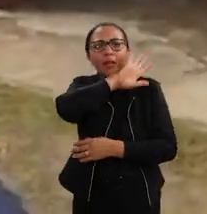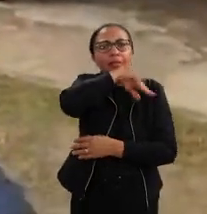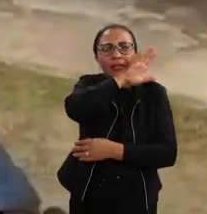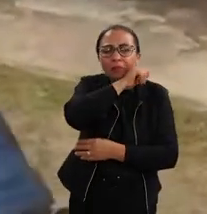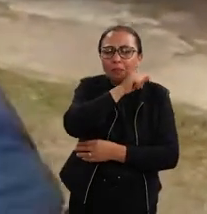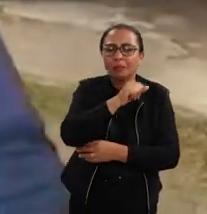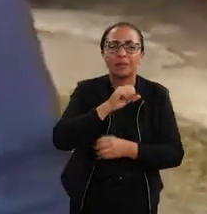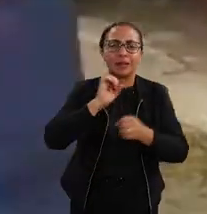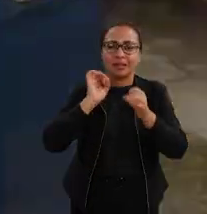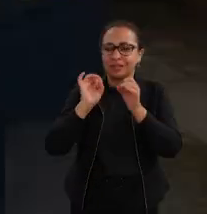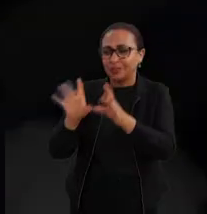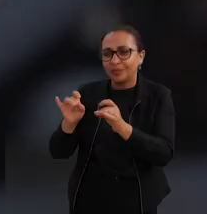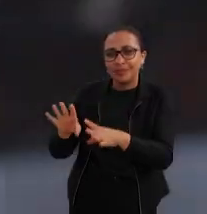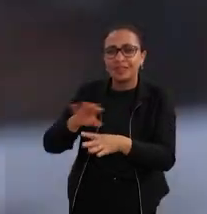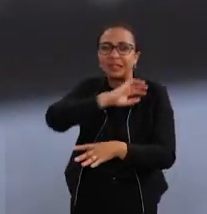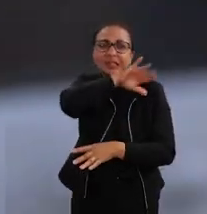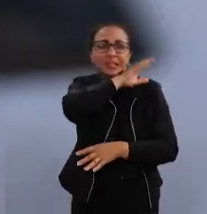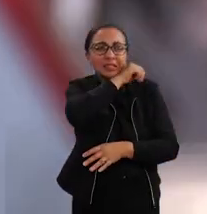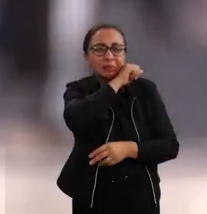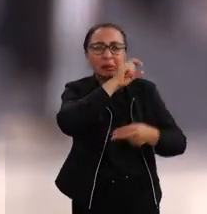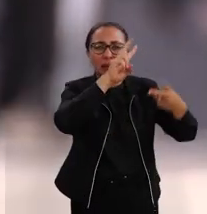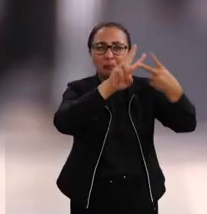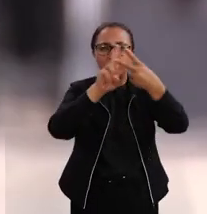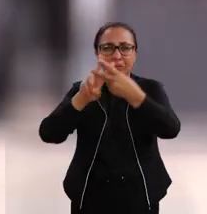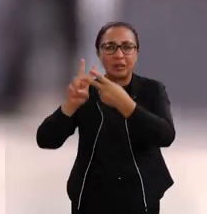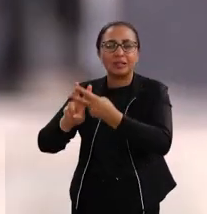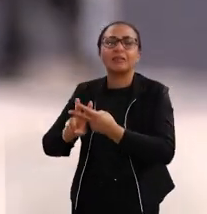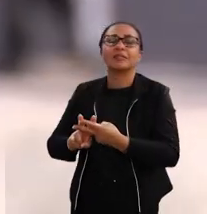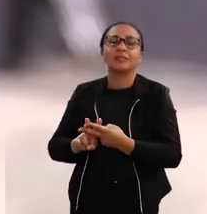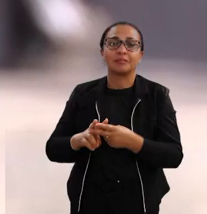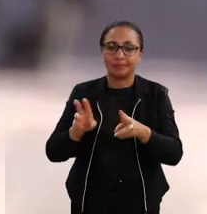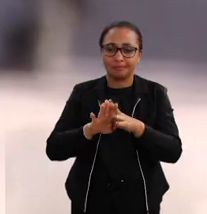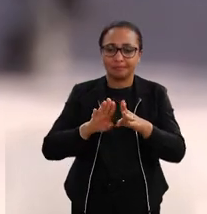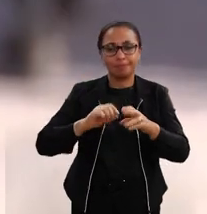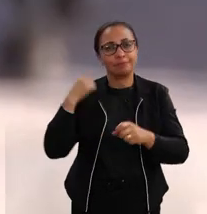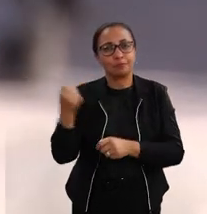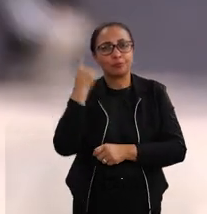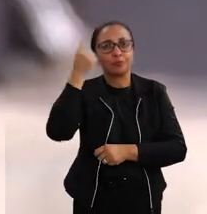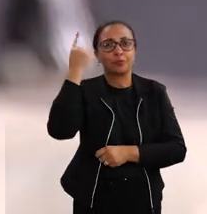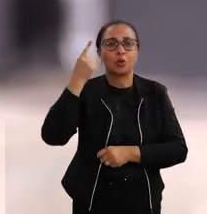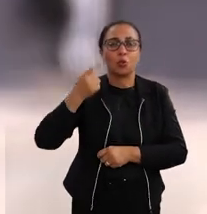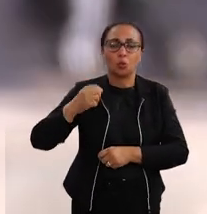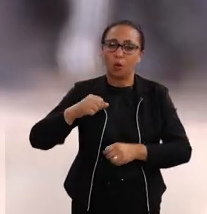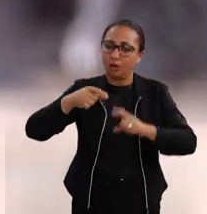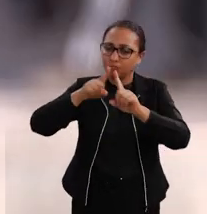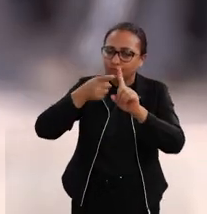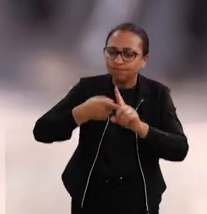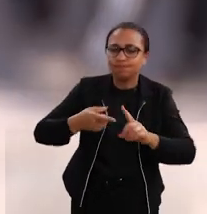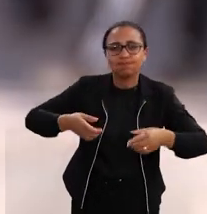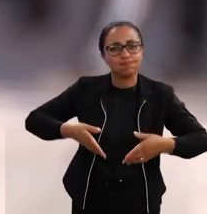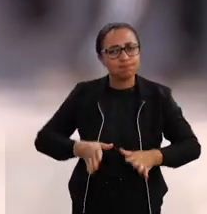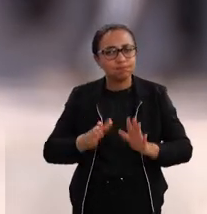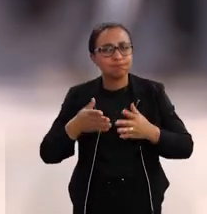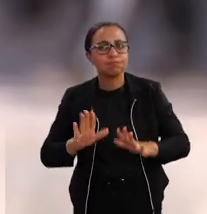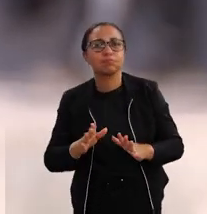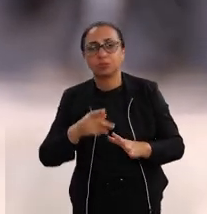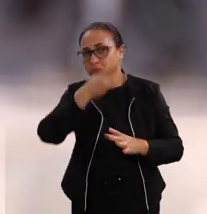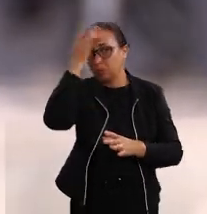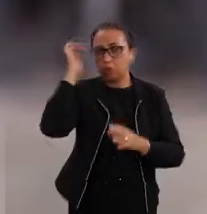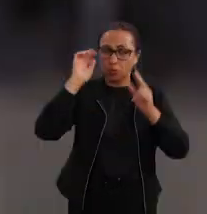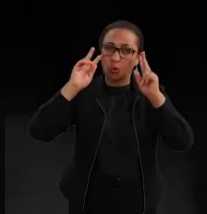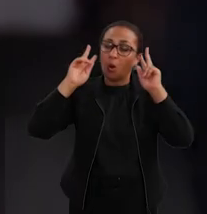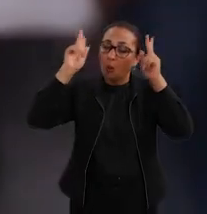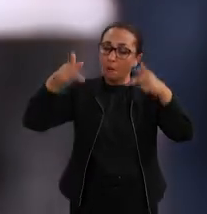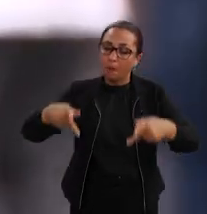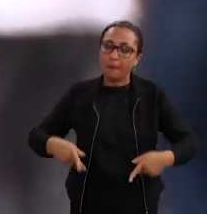o tráfico de animais, locais que têm também alto índice de desenvolvimento humano, porém, apesar de ter desenvolvimento humano,